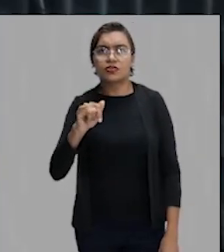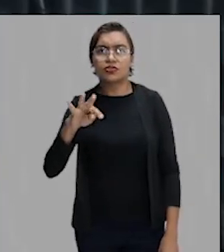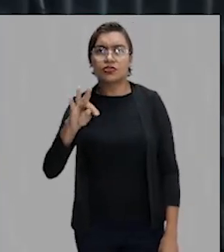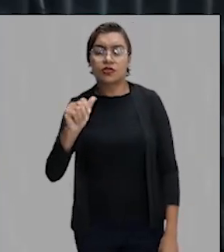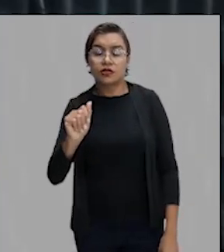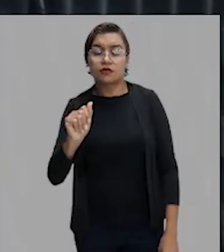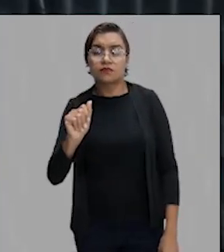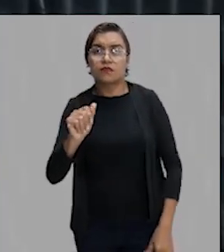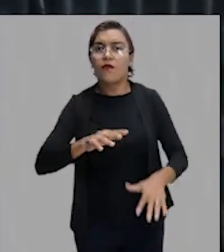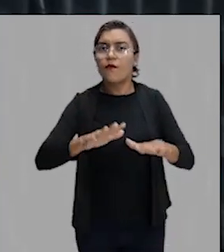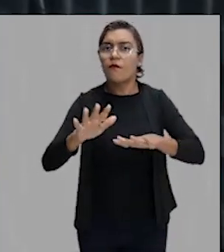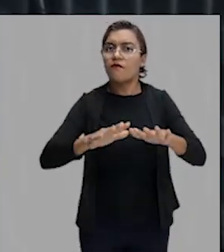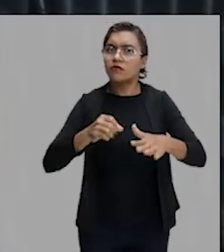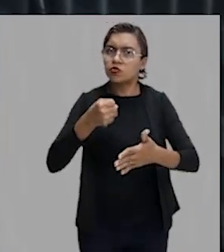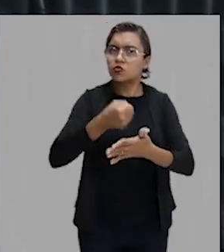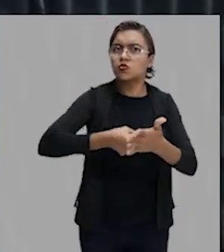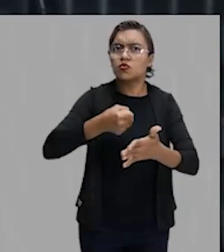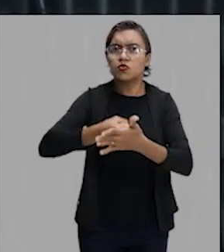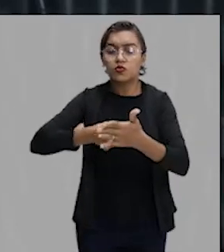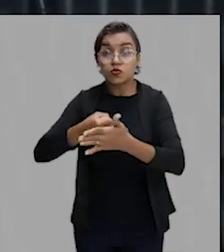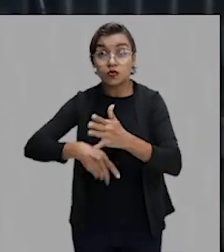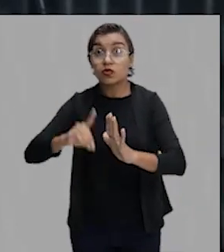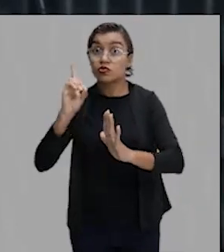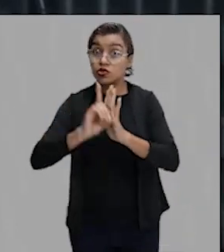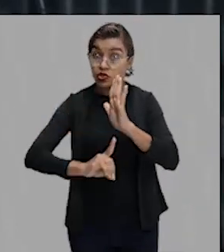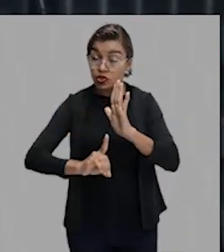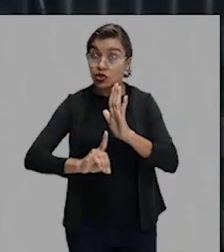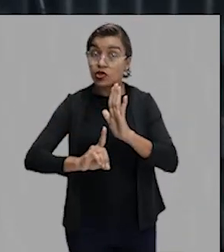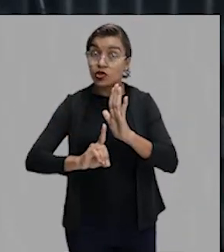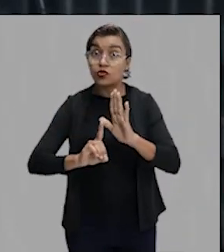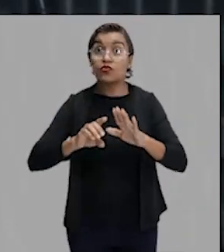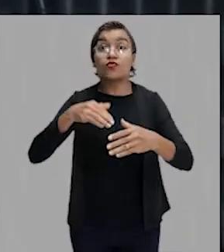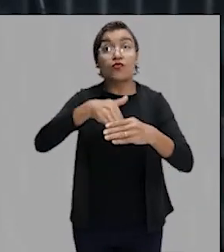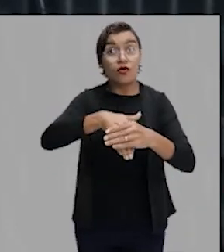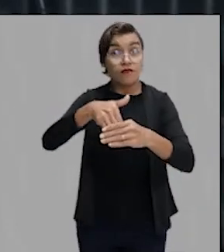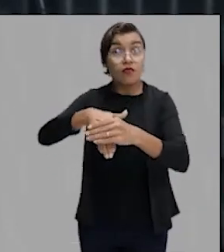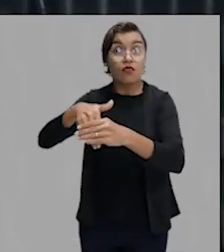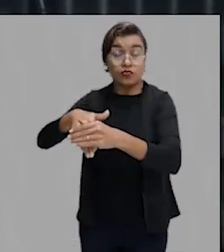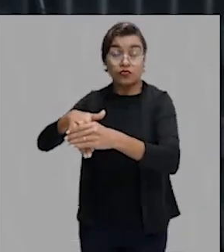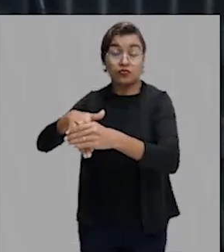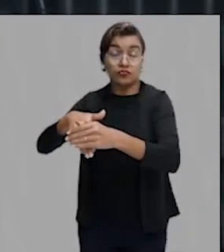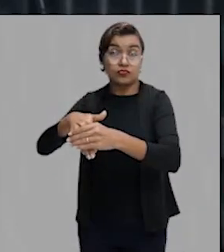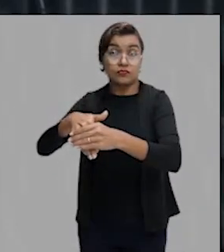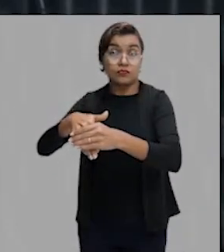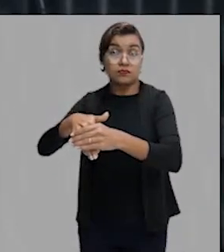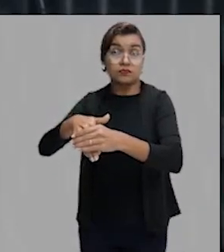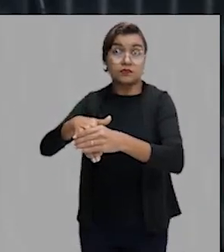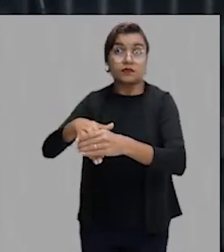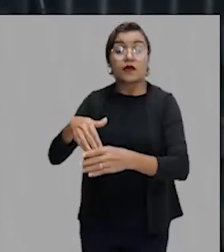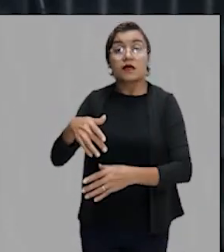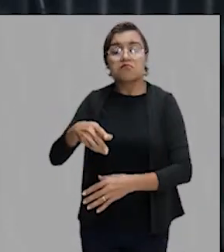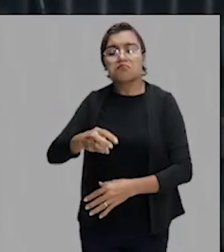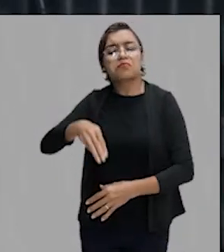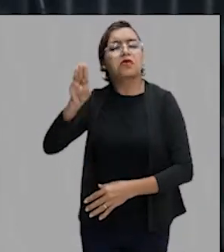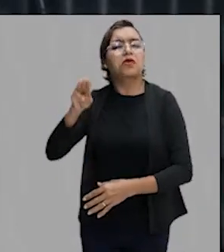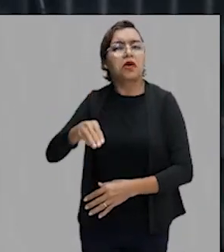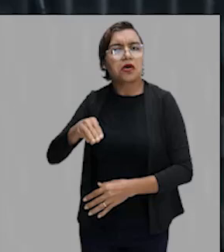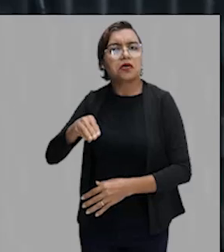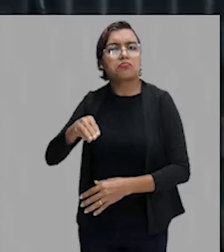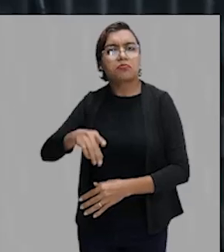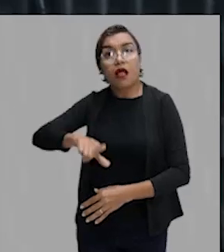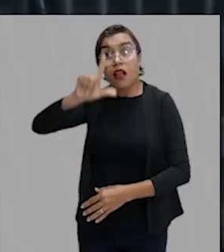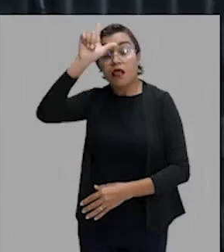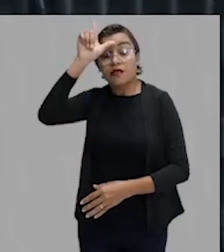pelo quê? Pelo direito ao voto, porque sufrágio é voto. Quem encabeçava esse movimento? As